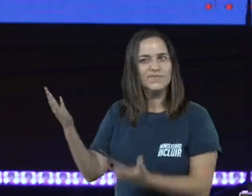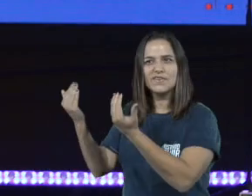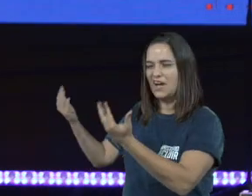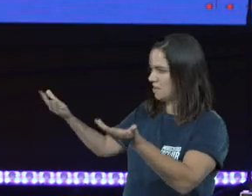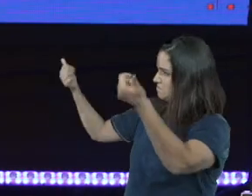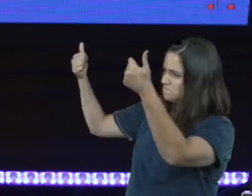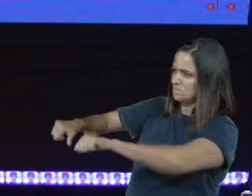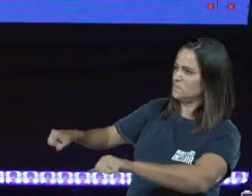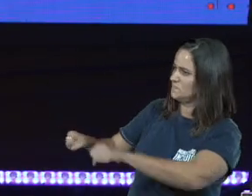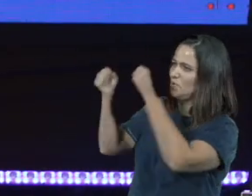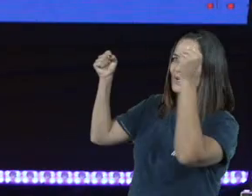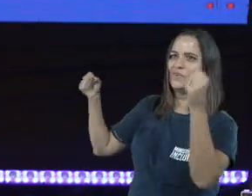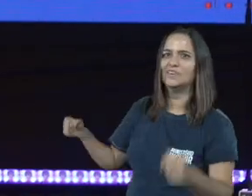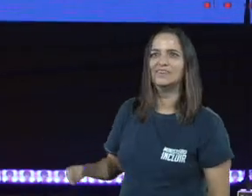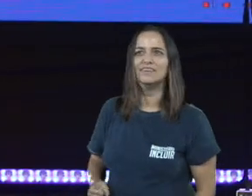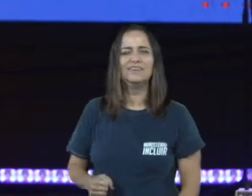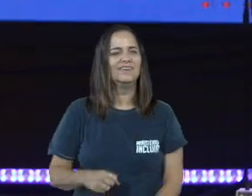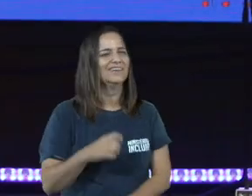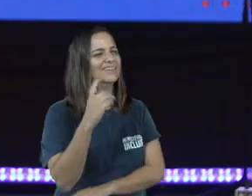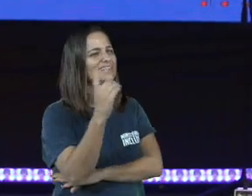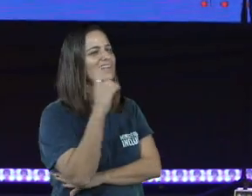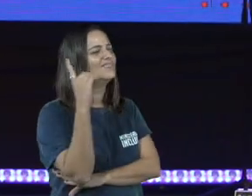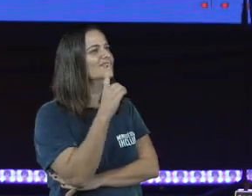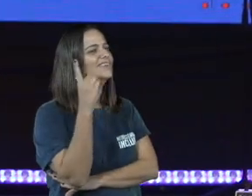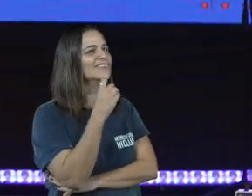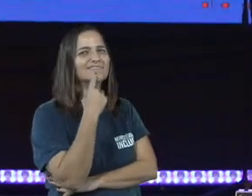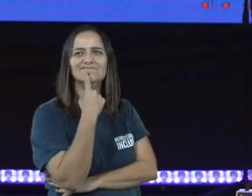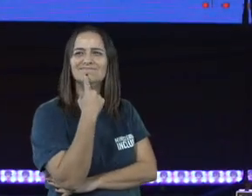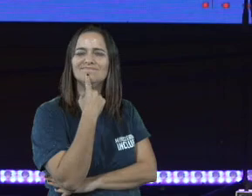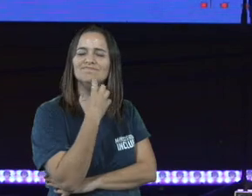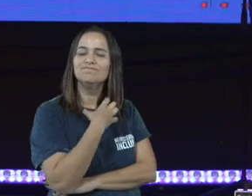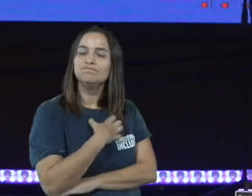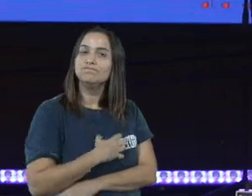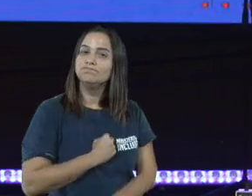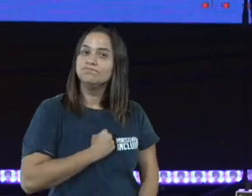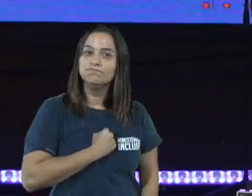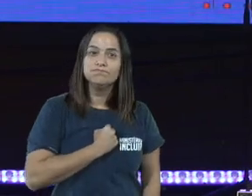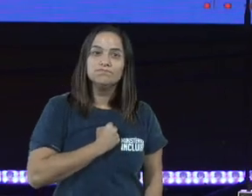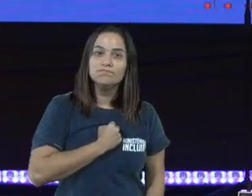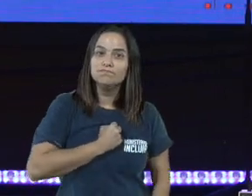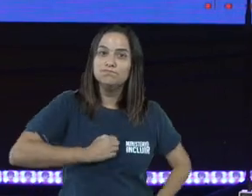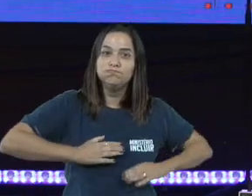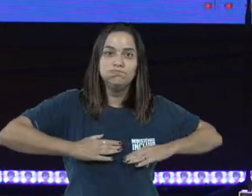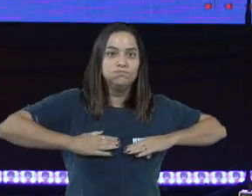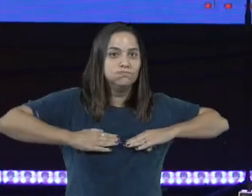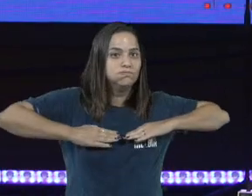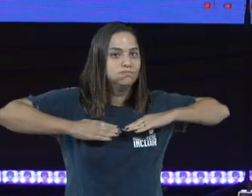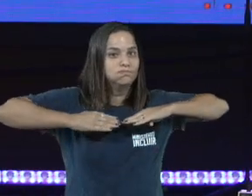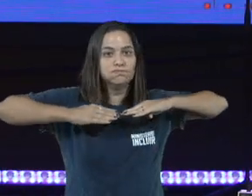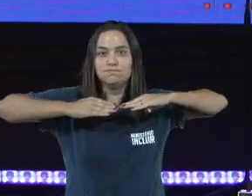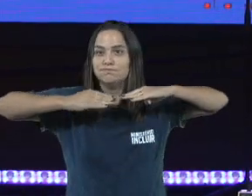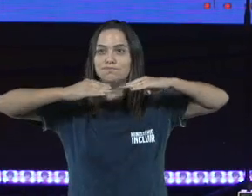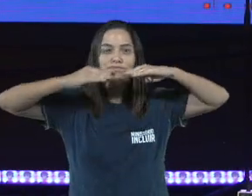o Davi como é sobre aquele negócio vai dar uma raiva nele o e pede tudo que começou a ficar com raiva do